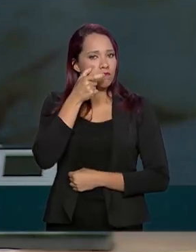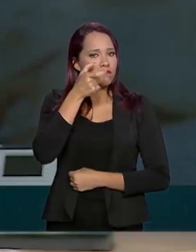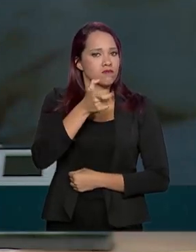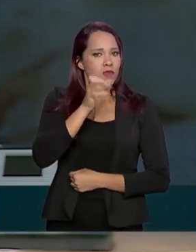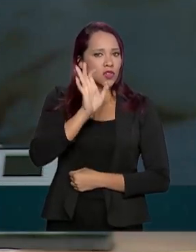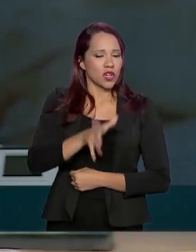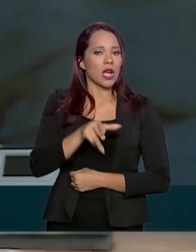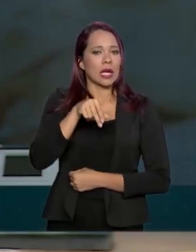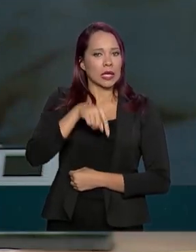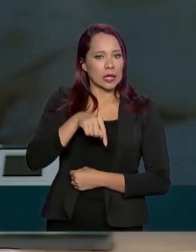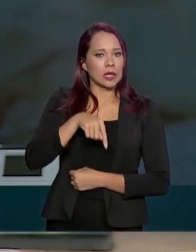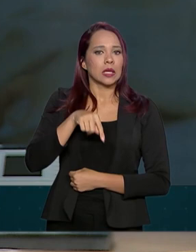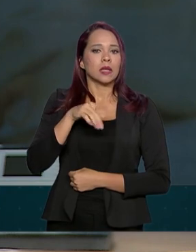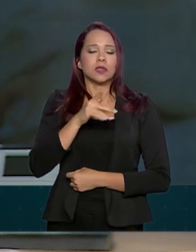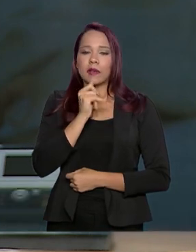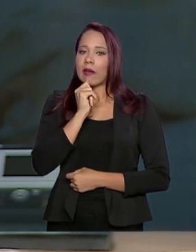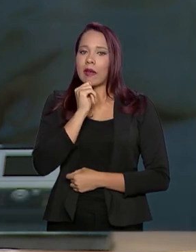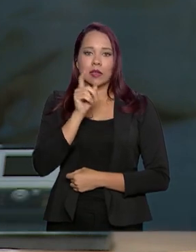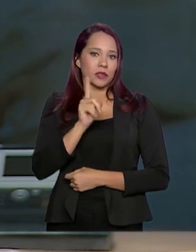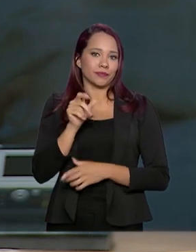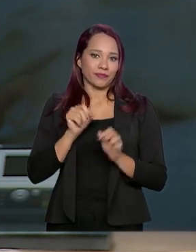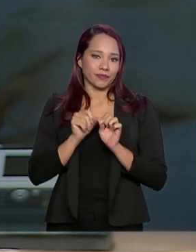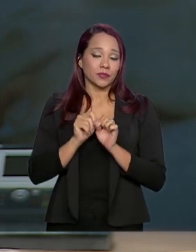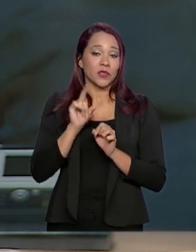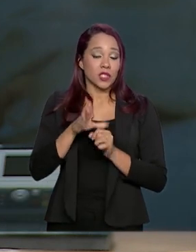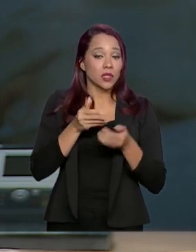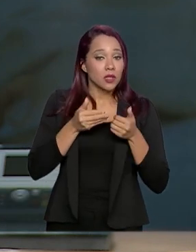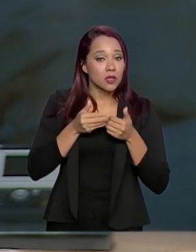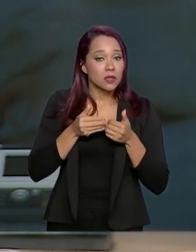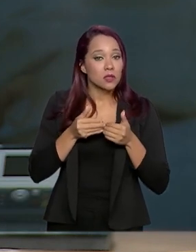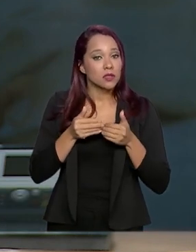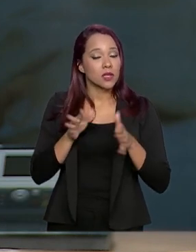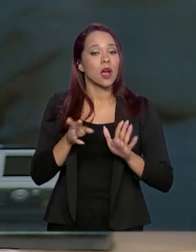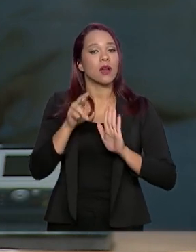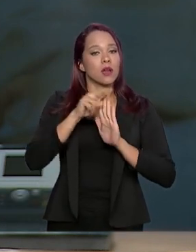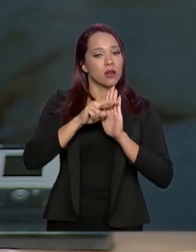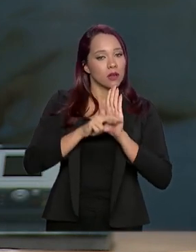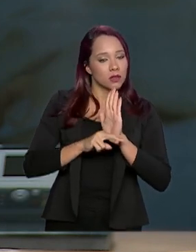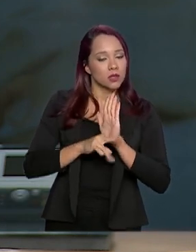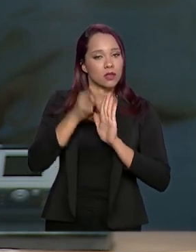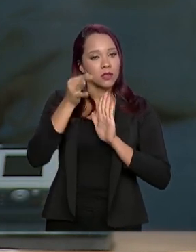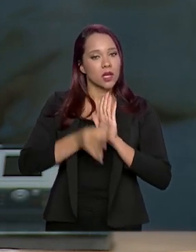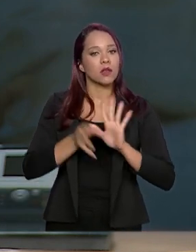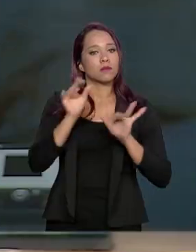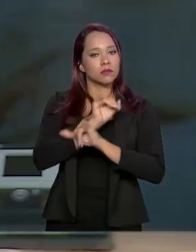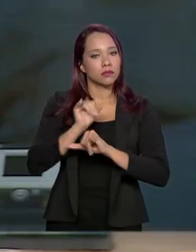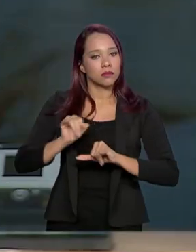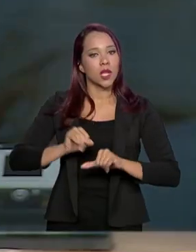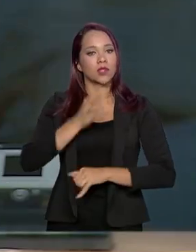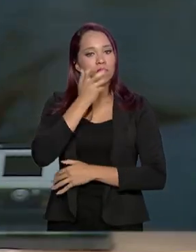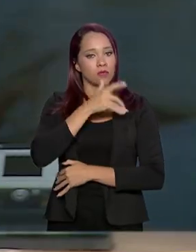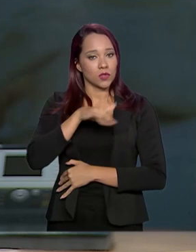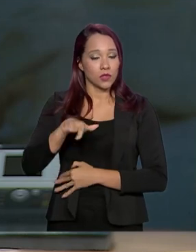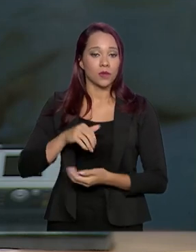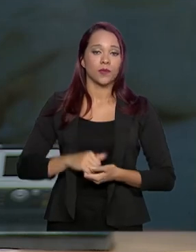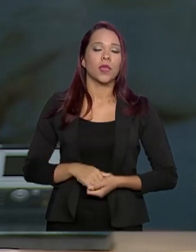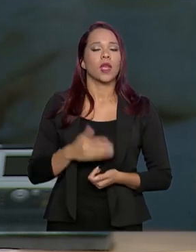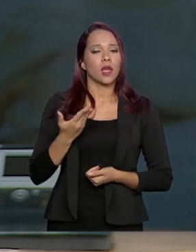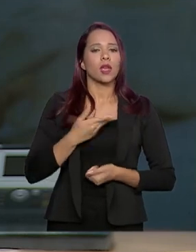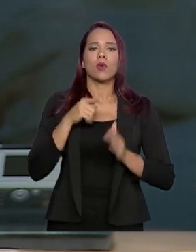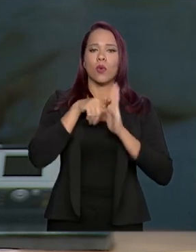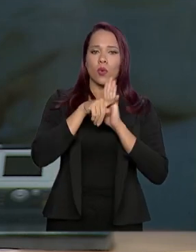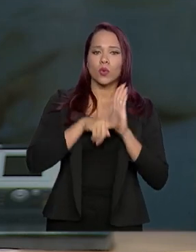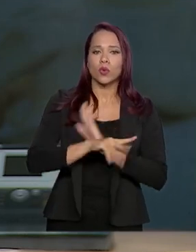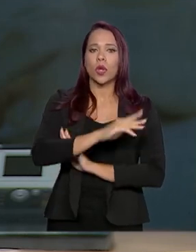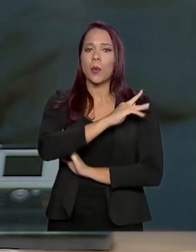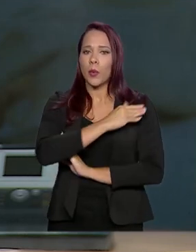Senacom, mas que nunca havia sido feita, de iniciar uma regulação para a publicidade infantil. E colocamos em consulta pública